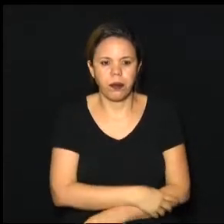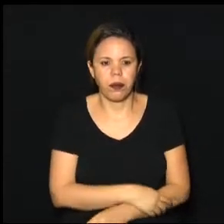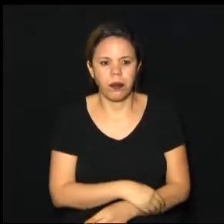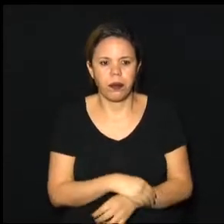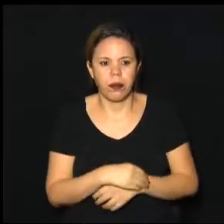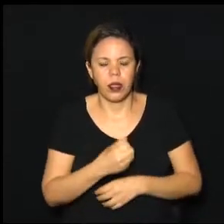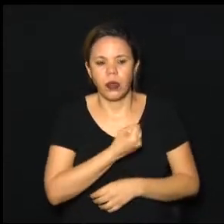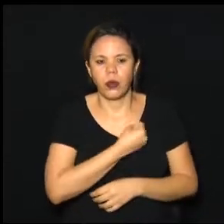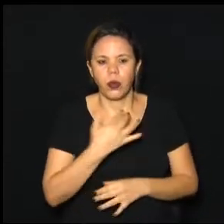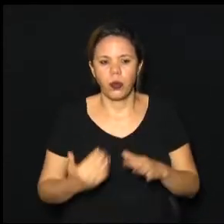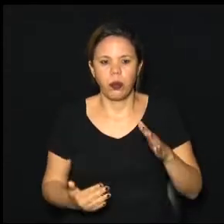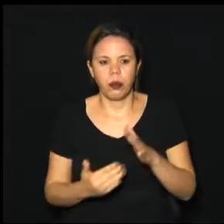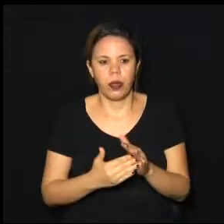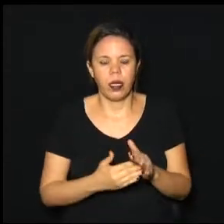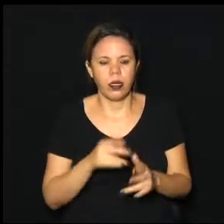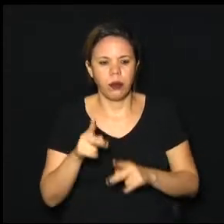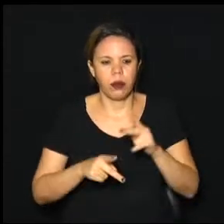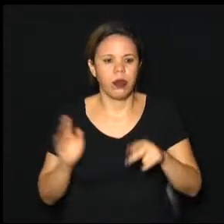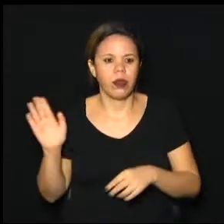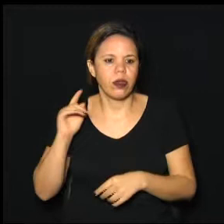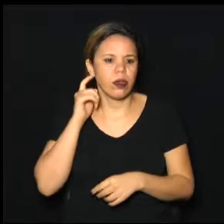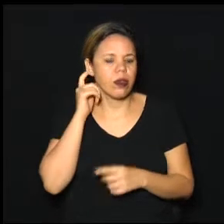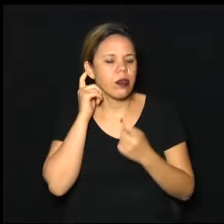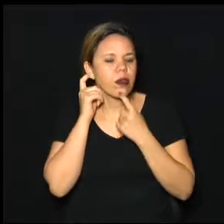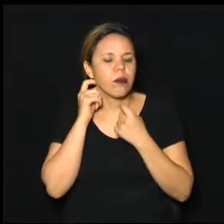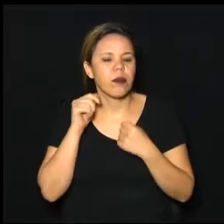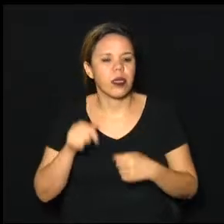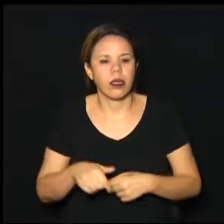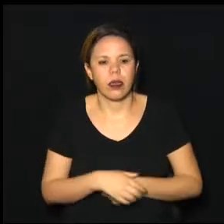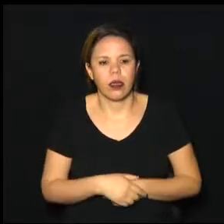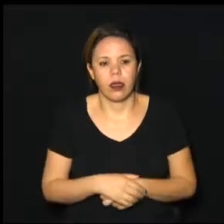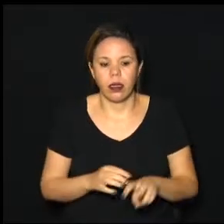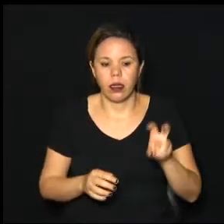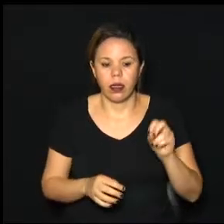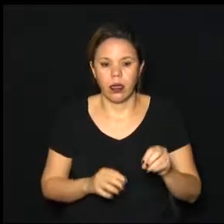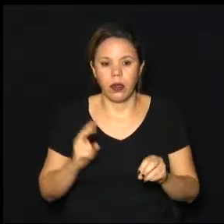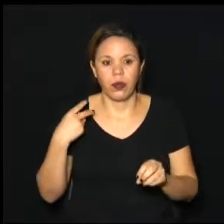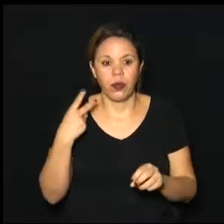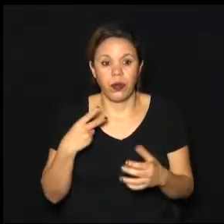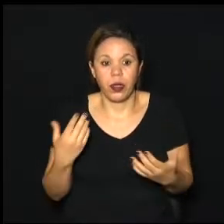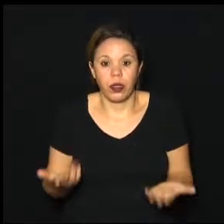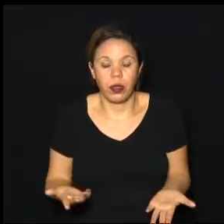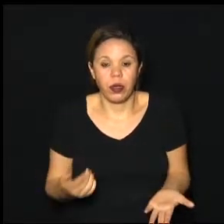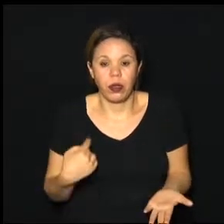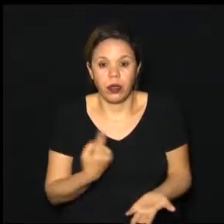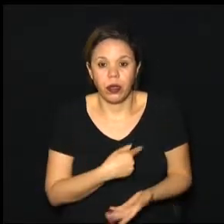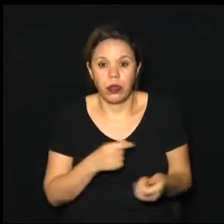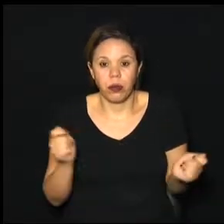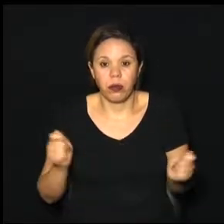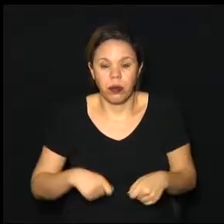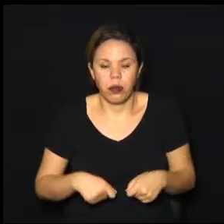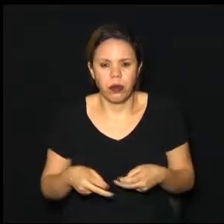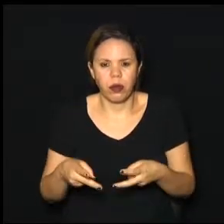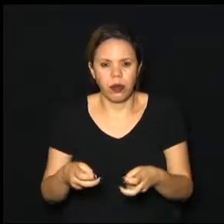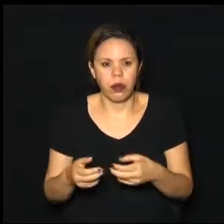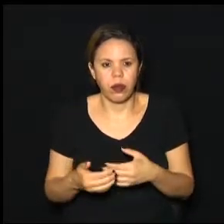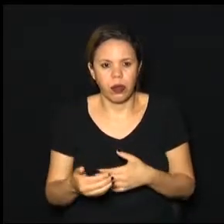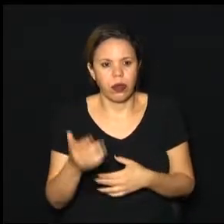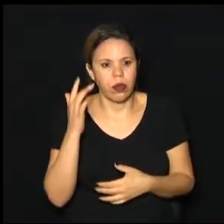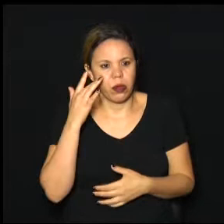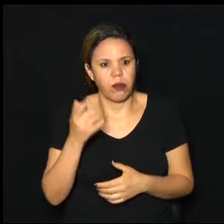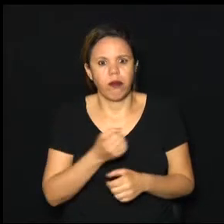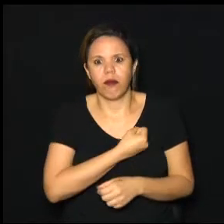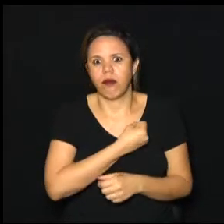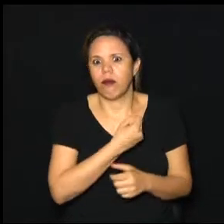o número máximo de candidatos aqui em Campinas, que são de 50 candidatos a vereador, a gente pode já prever um número muito